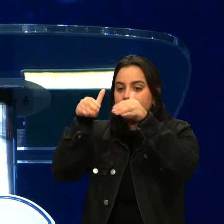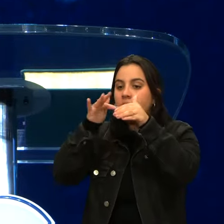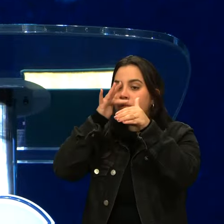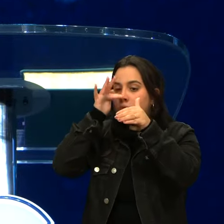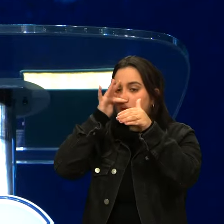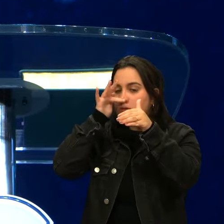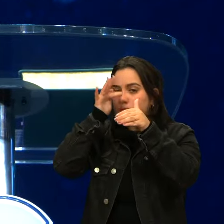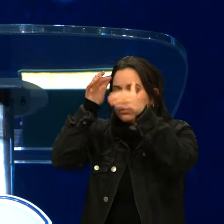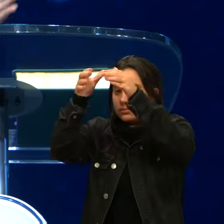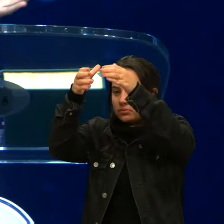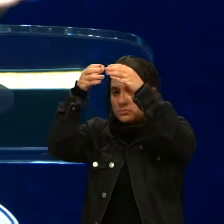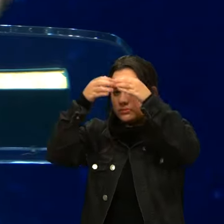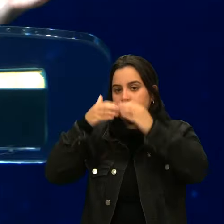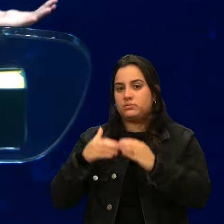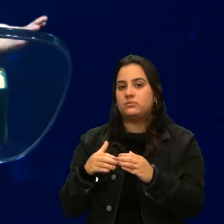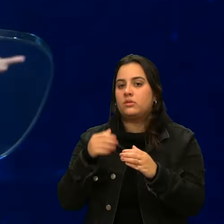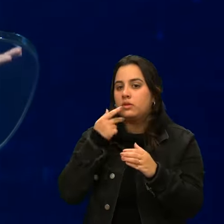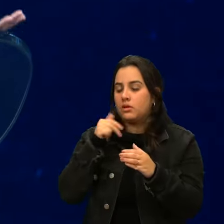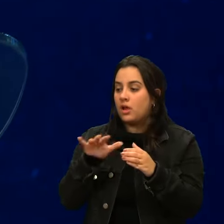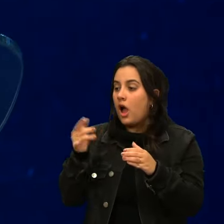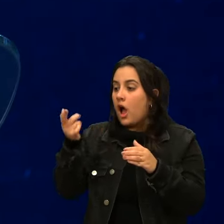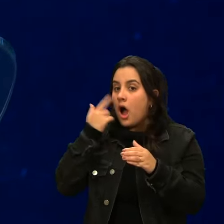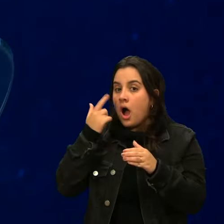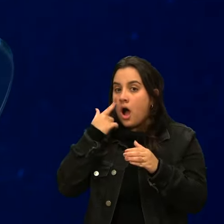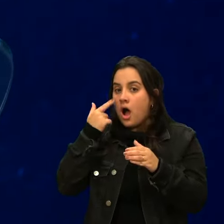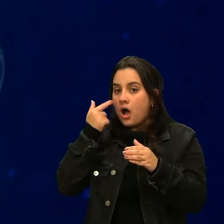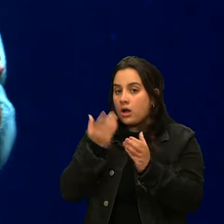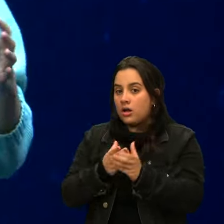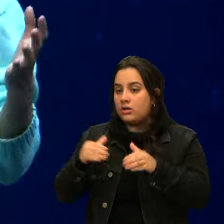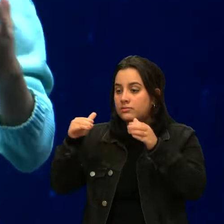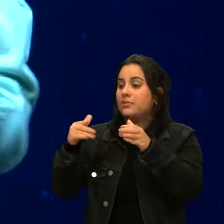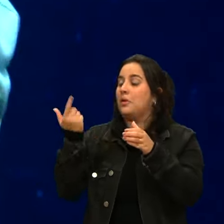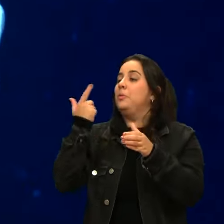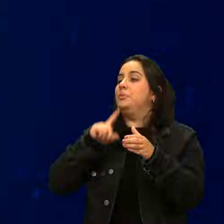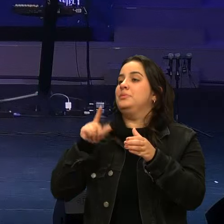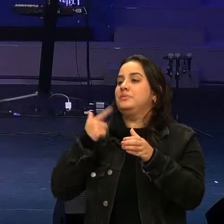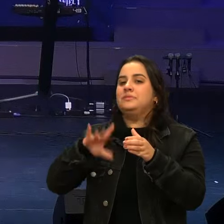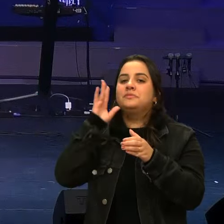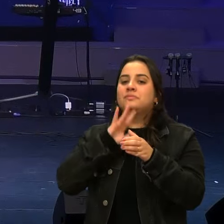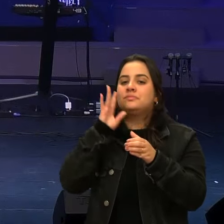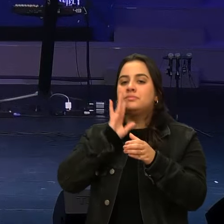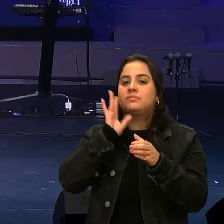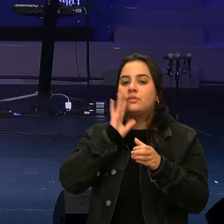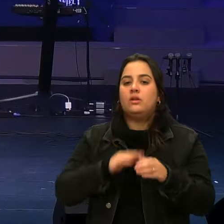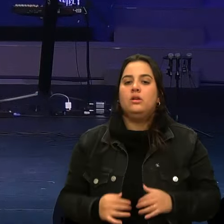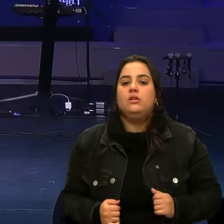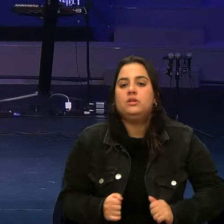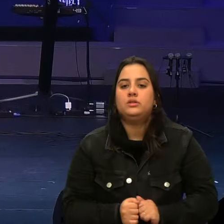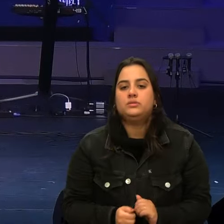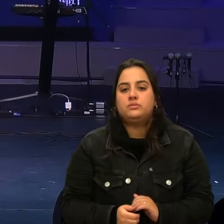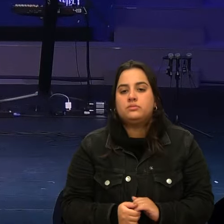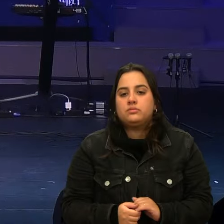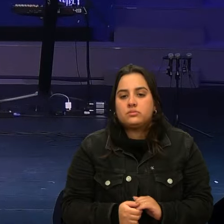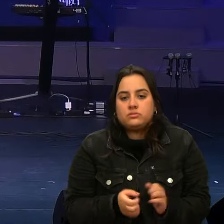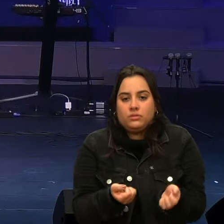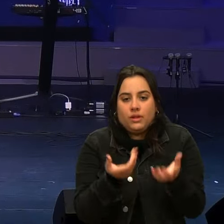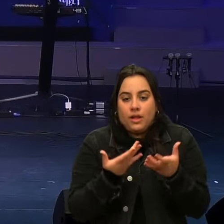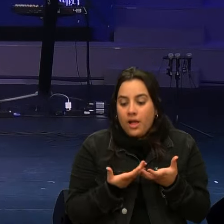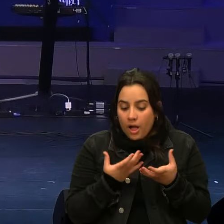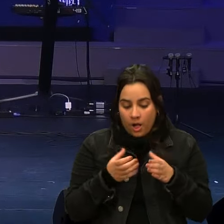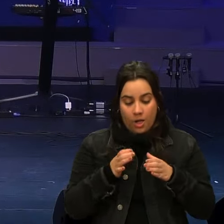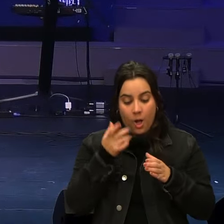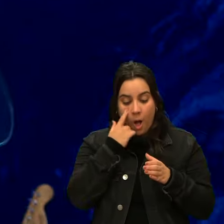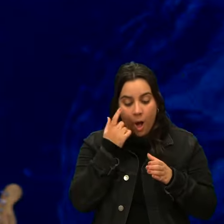última prateleira, e ele fala, gente, olha só, o vaso sobreviveu, que legal. E aí pegou, entregou assim na minha mão e falou, olha